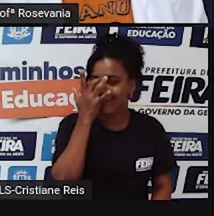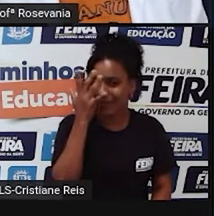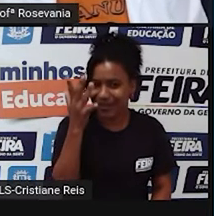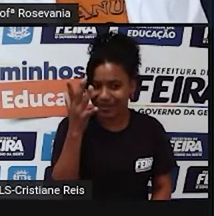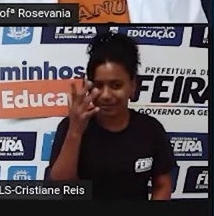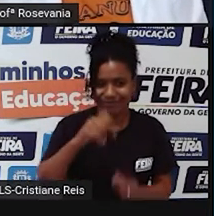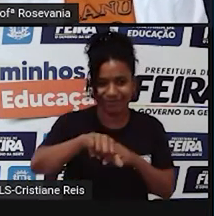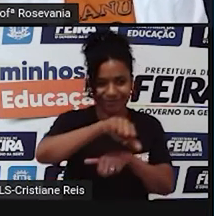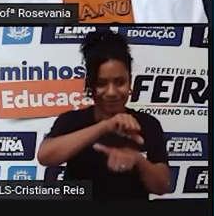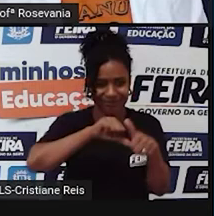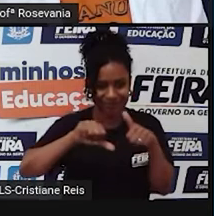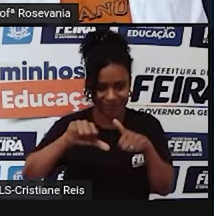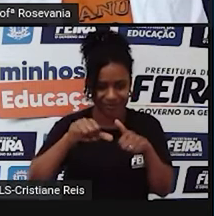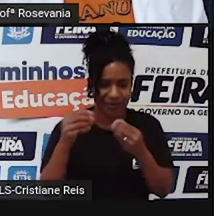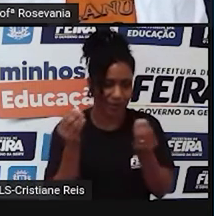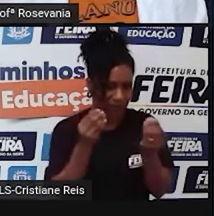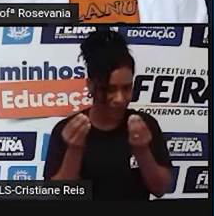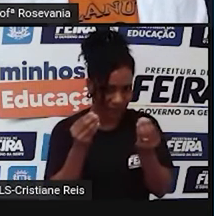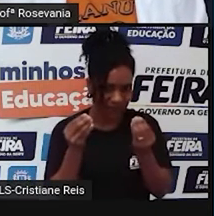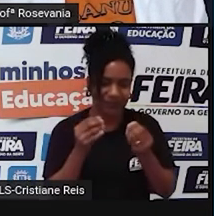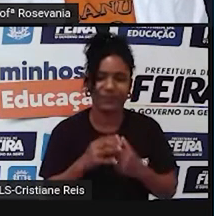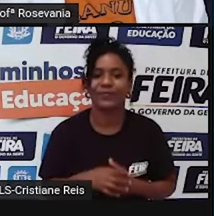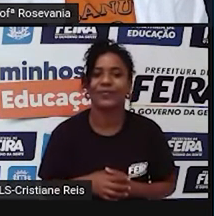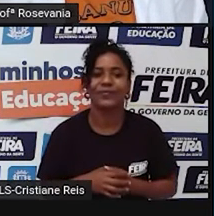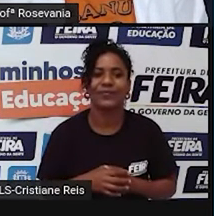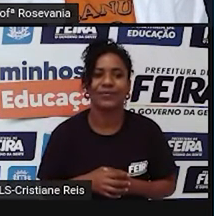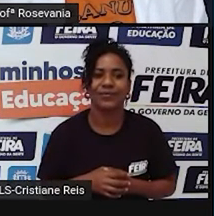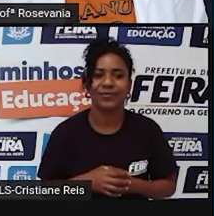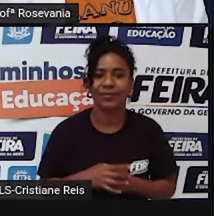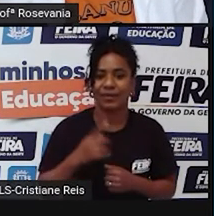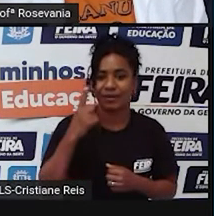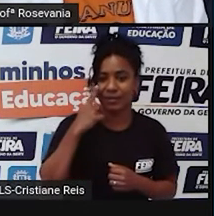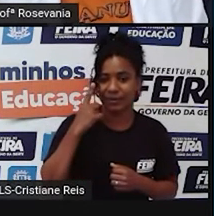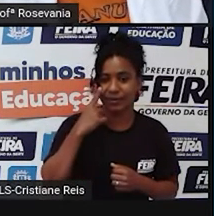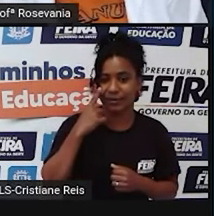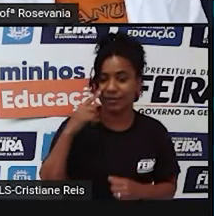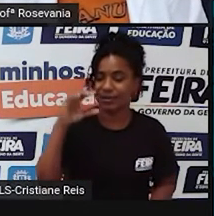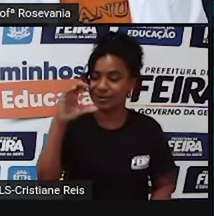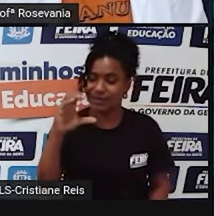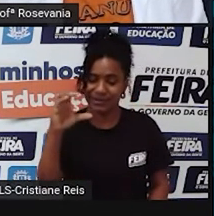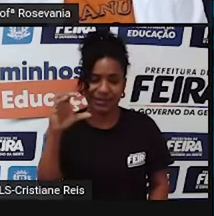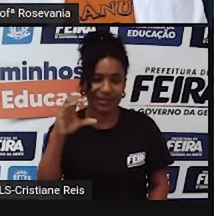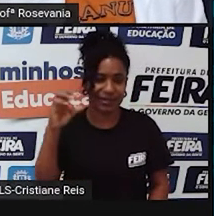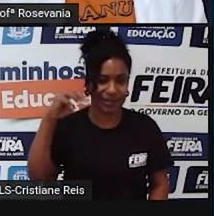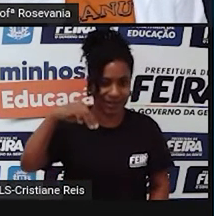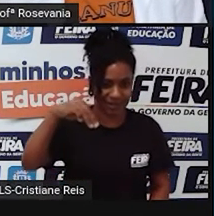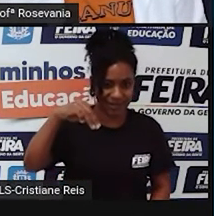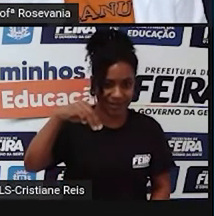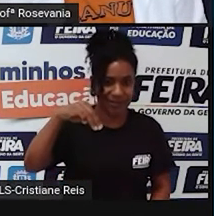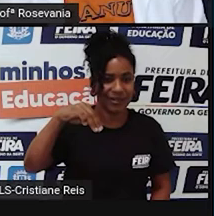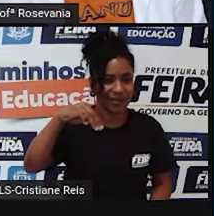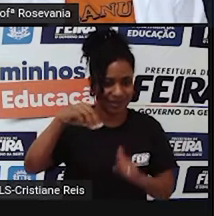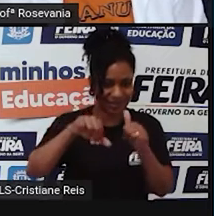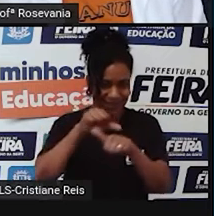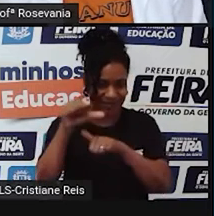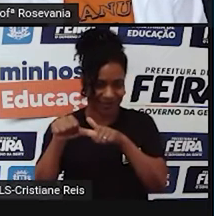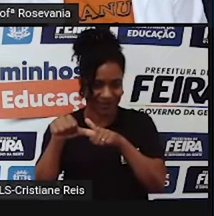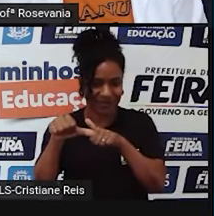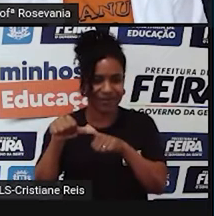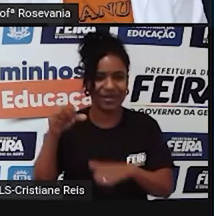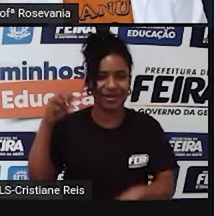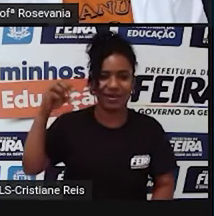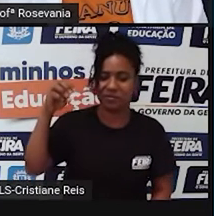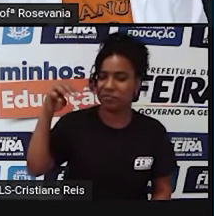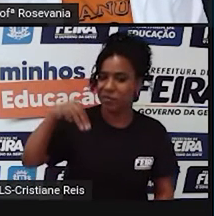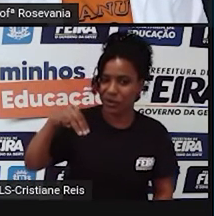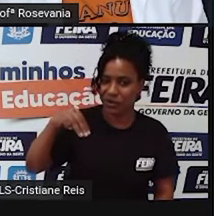está sempre, né, trabalhando a ideia de centímetro e de metro para transformar, no caso, em quilômetro,